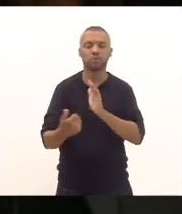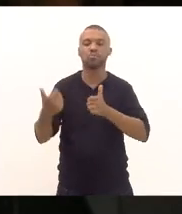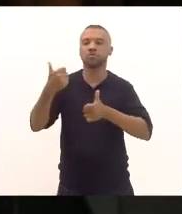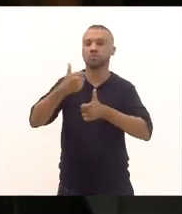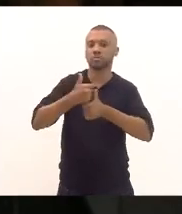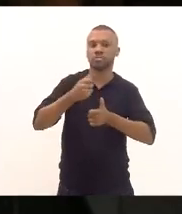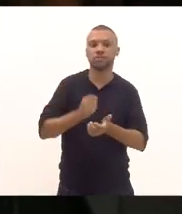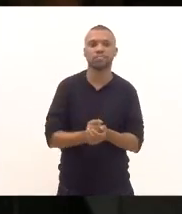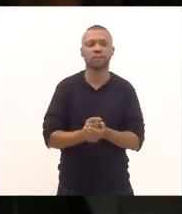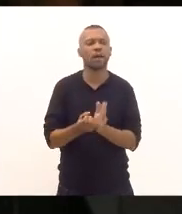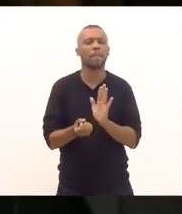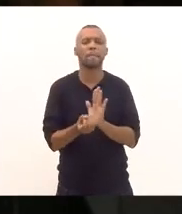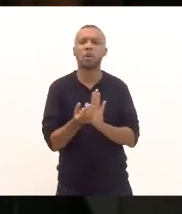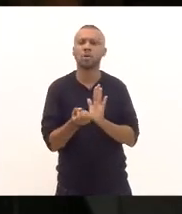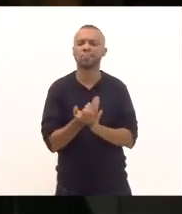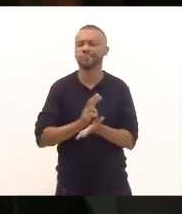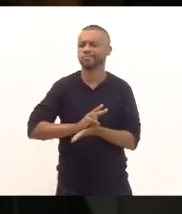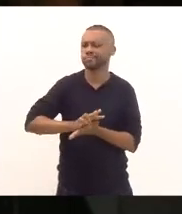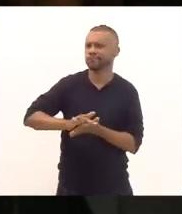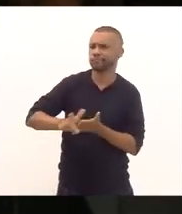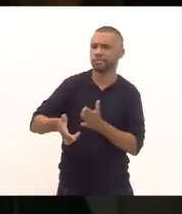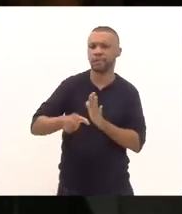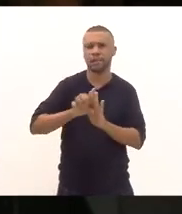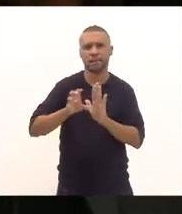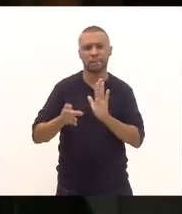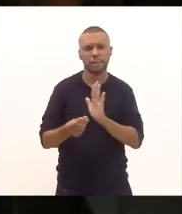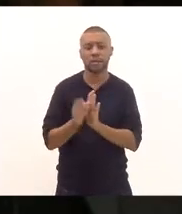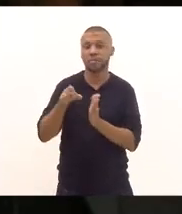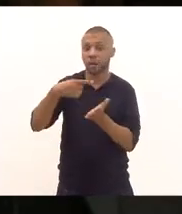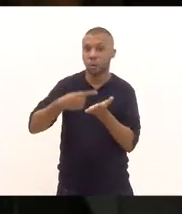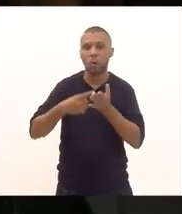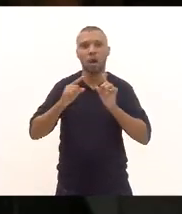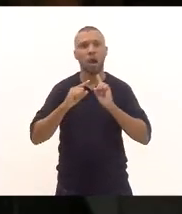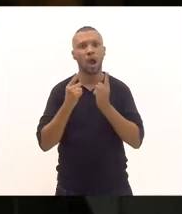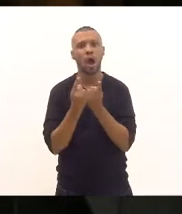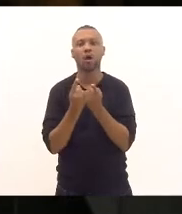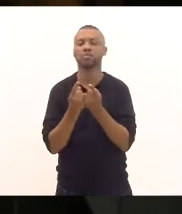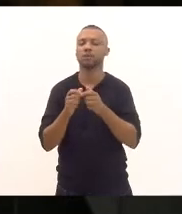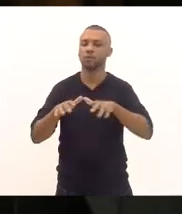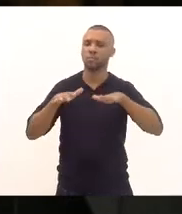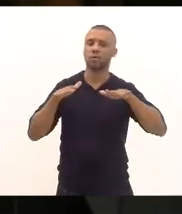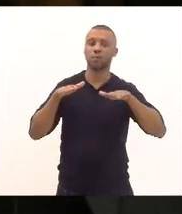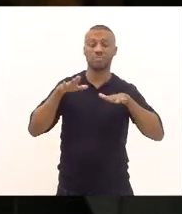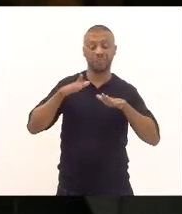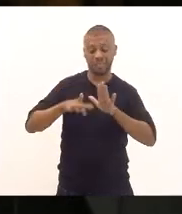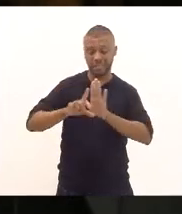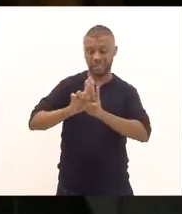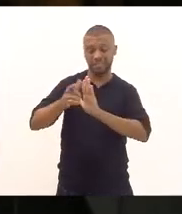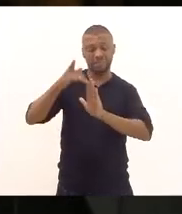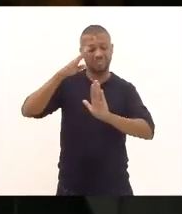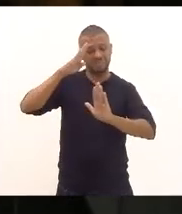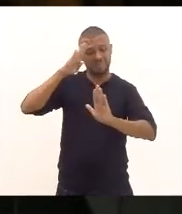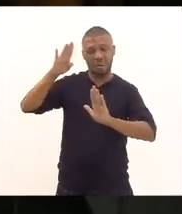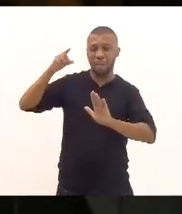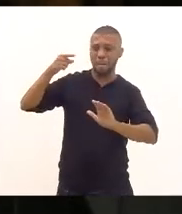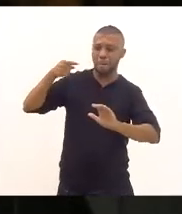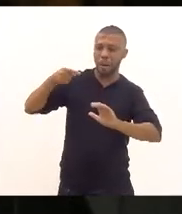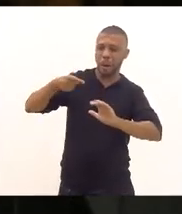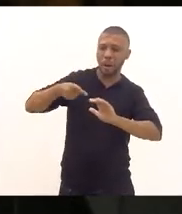produziu centenas de emenda fez audiência pública foi uma das legislações mais